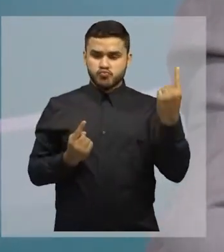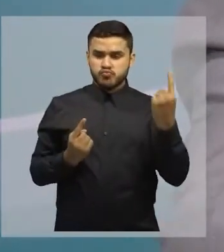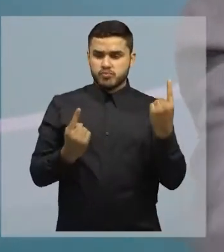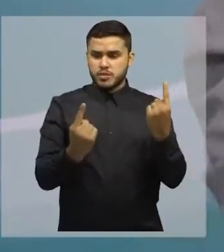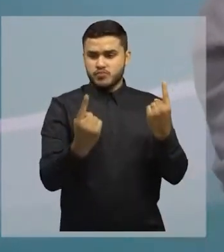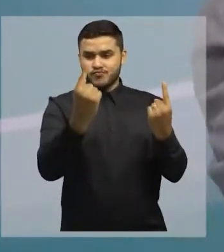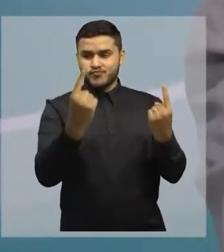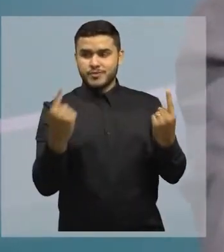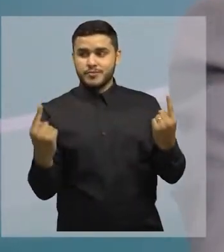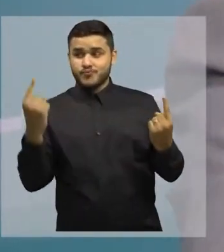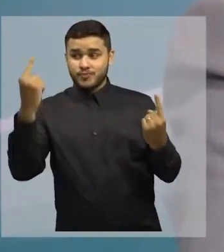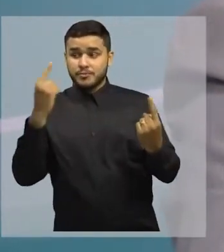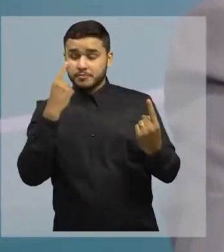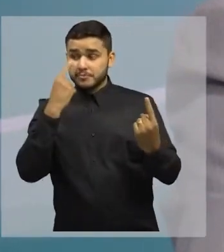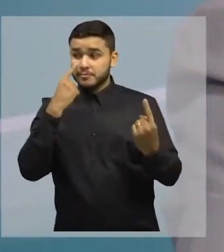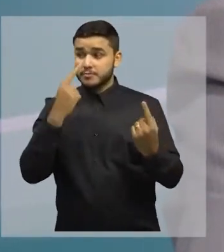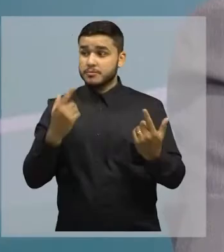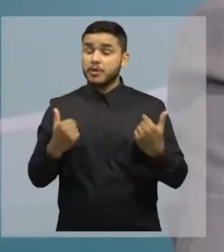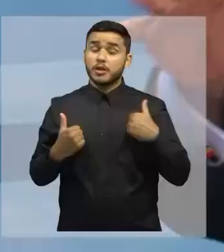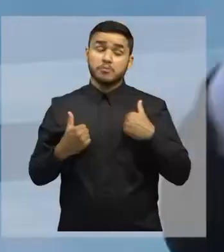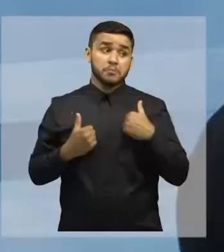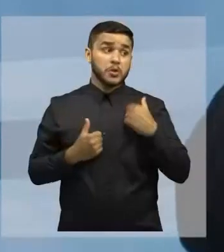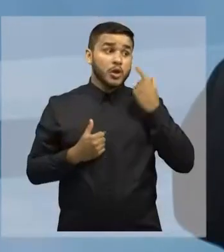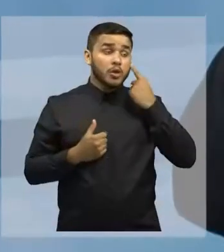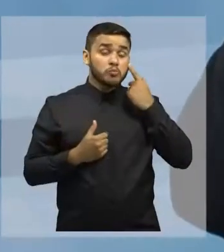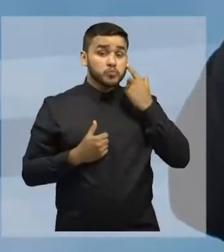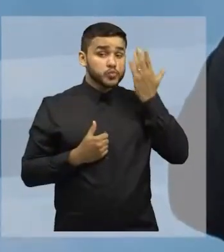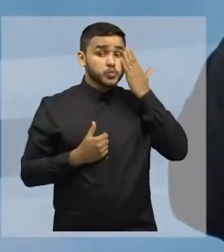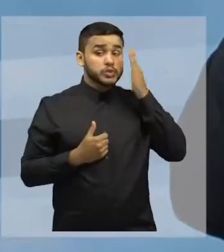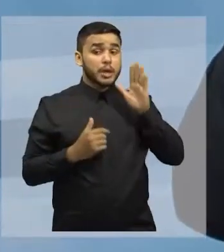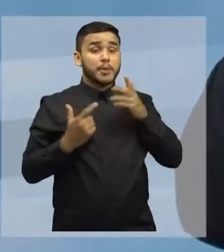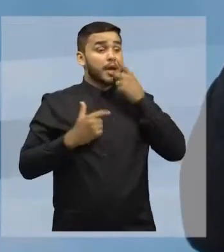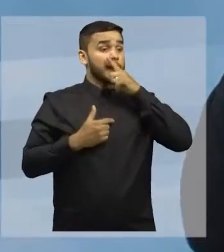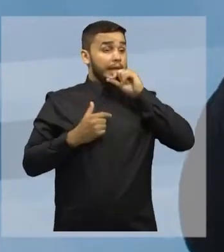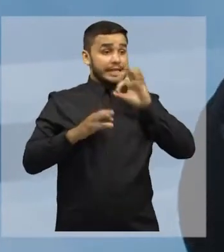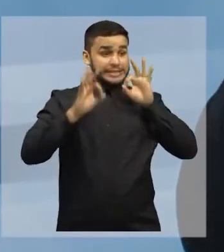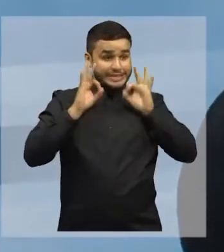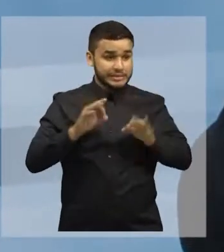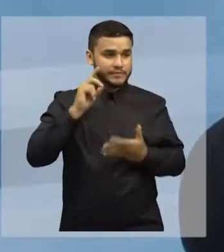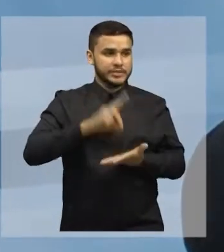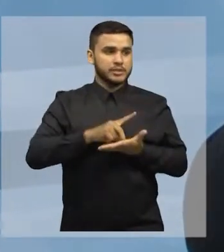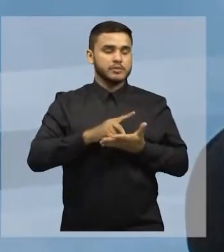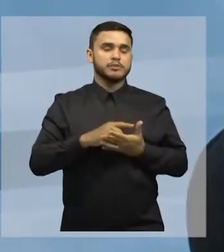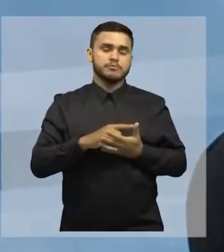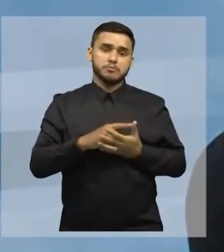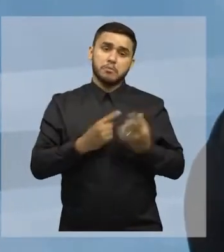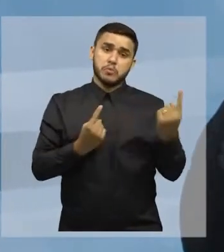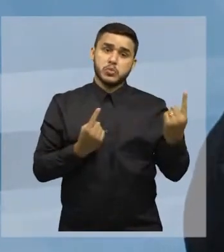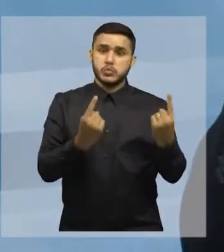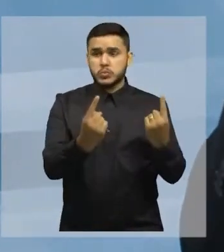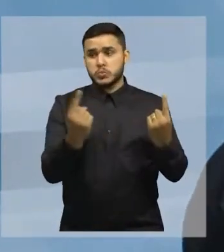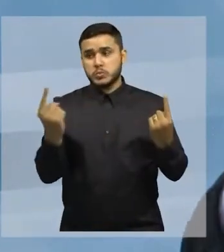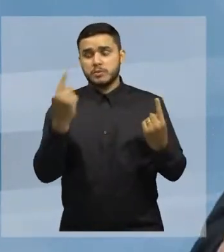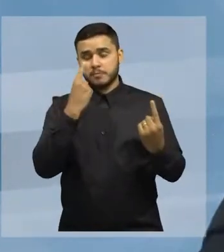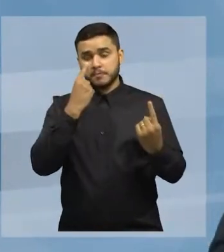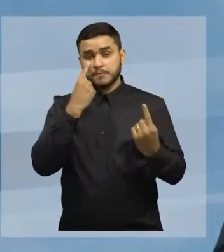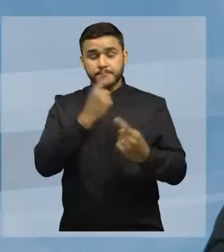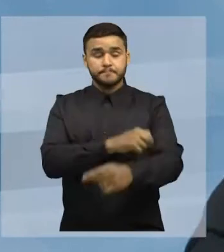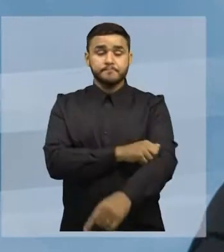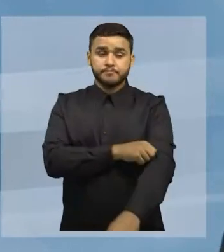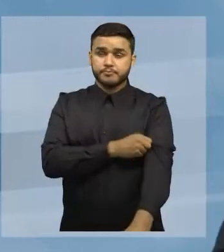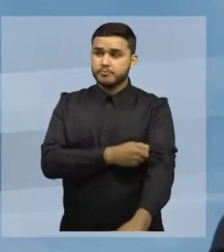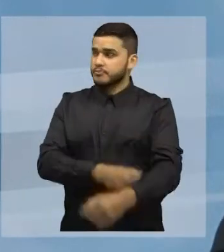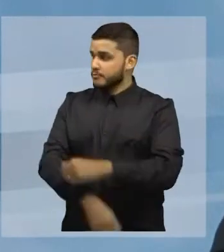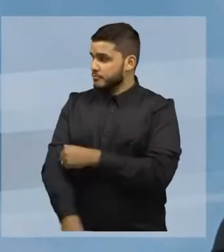essas peças, a gente começa a imaginar um cenário. Clésio, o professor Rômulo trouxe aqui um ingrediente